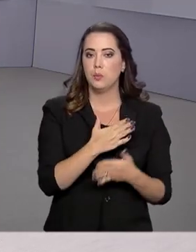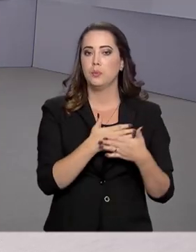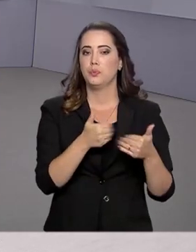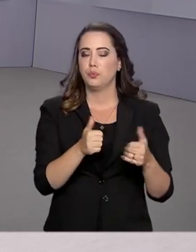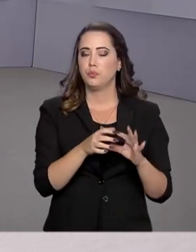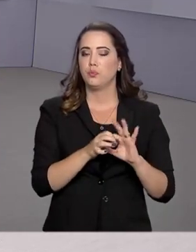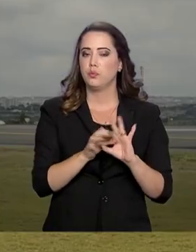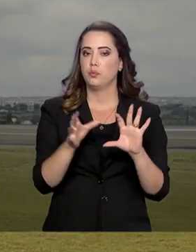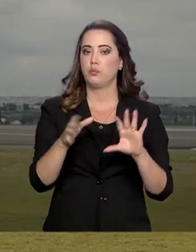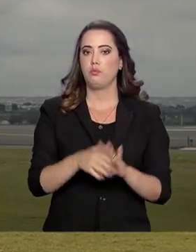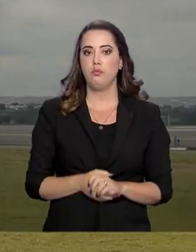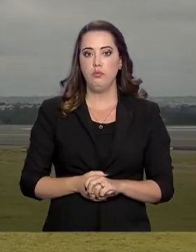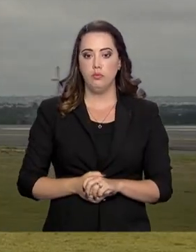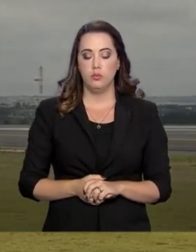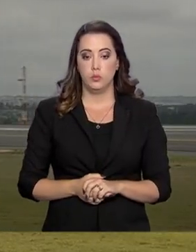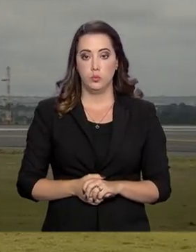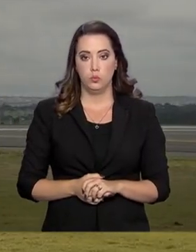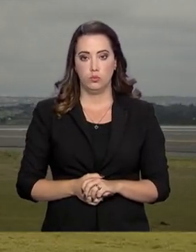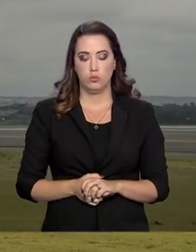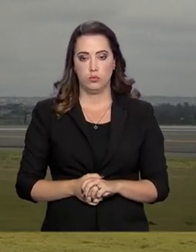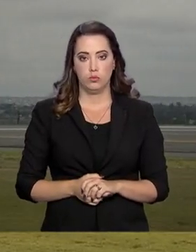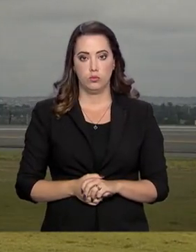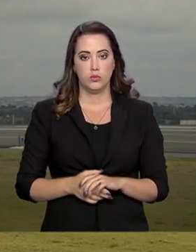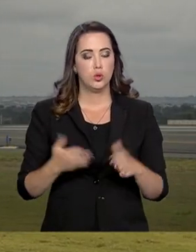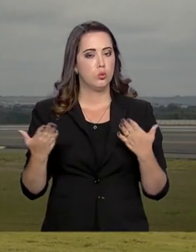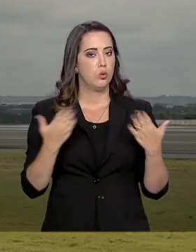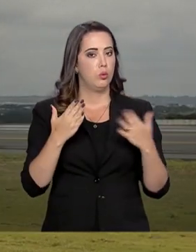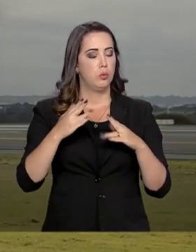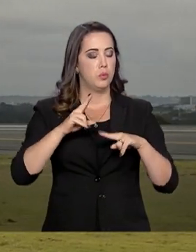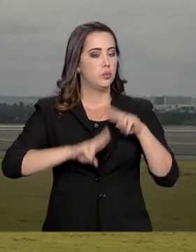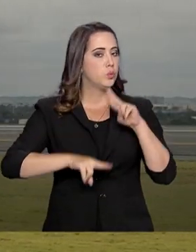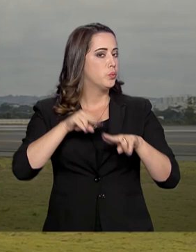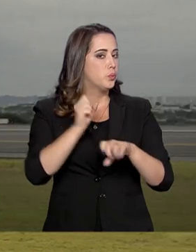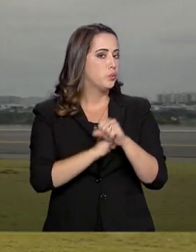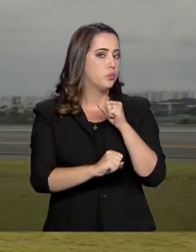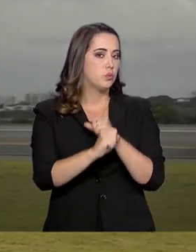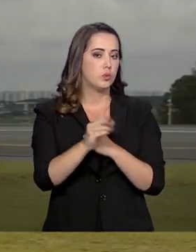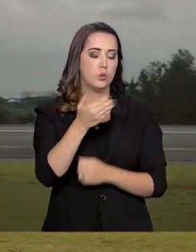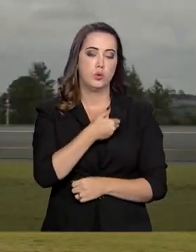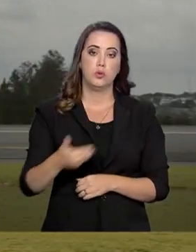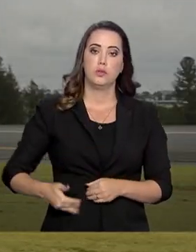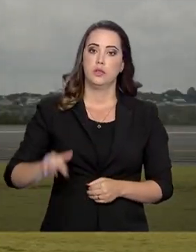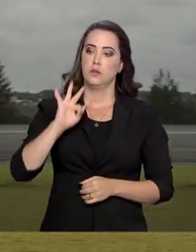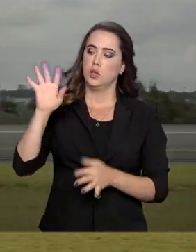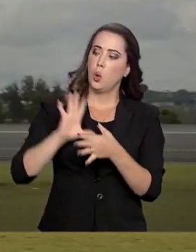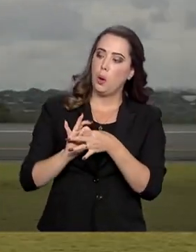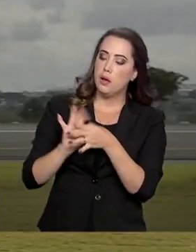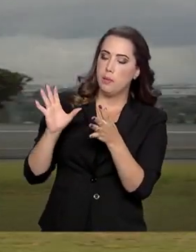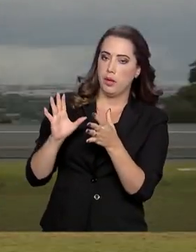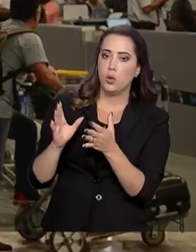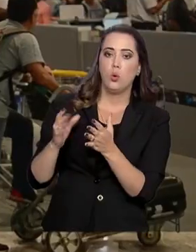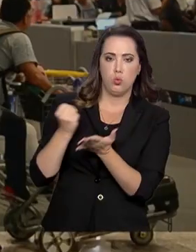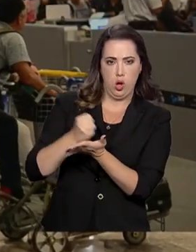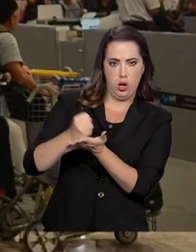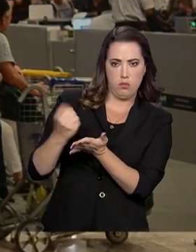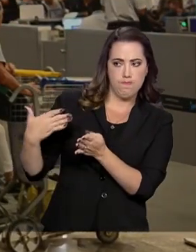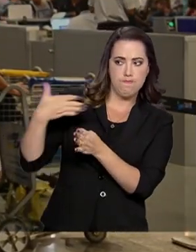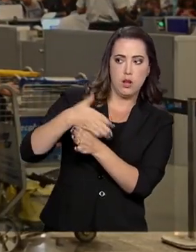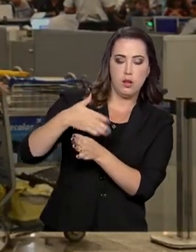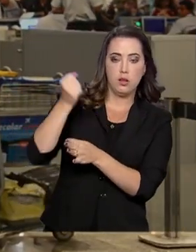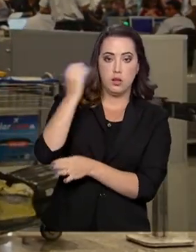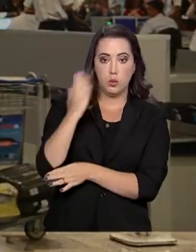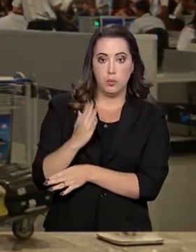economia. Em junho do ano passado, o governo federal isentou do visto para entrar no Brasil os